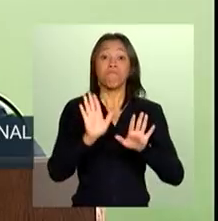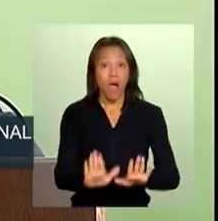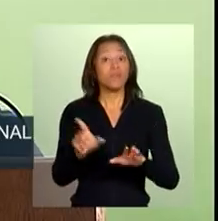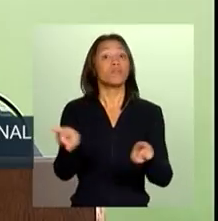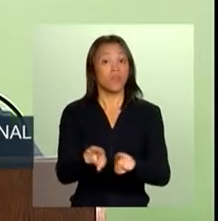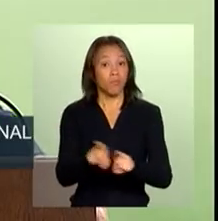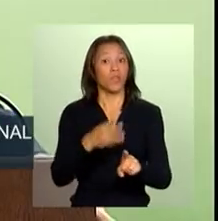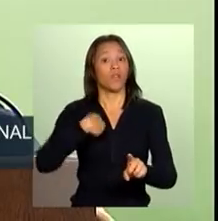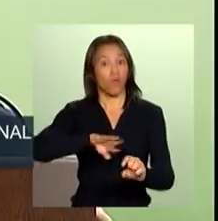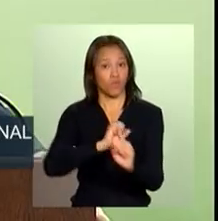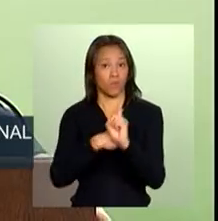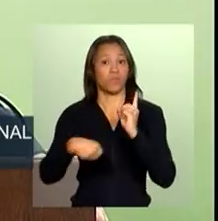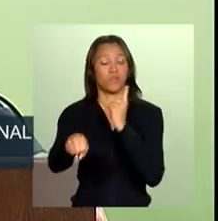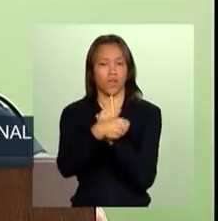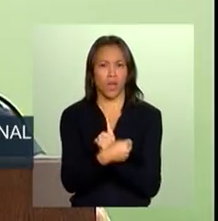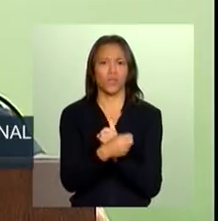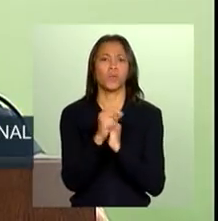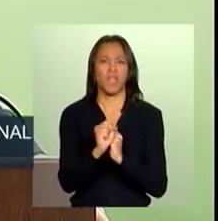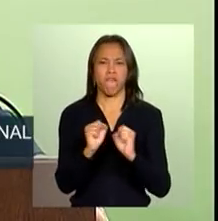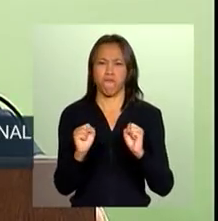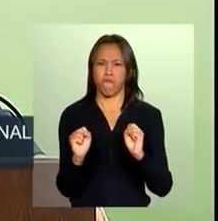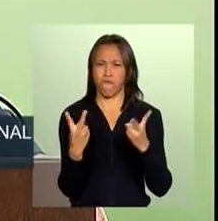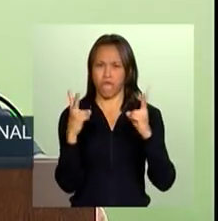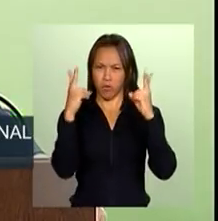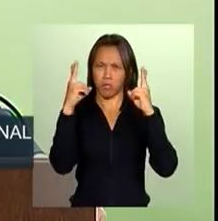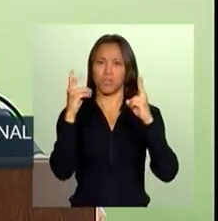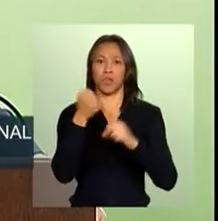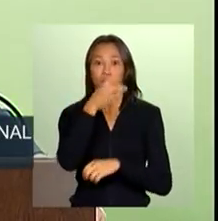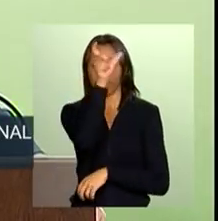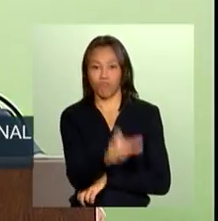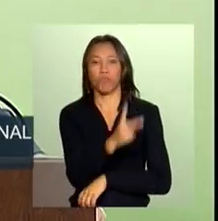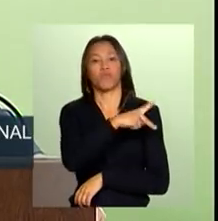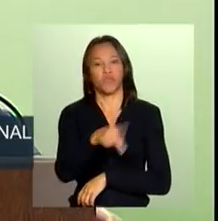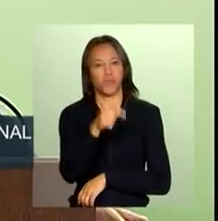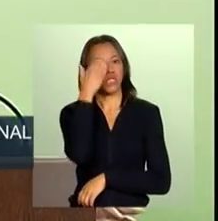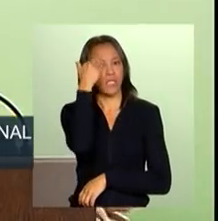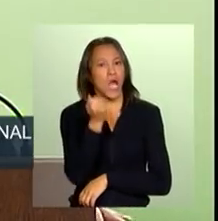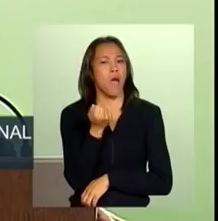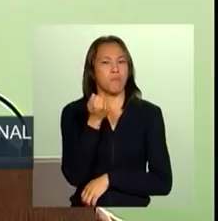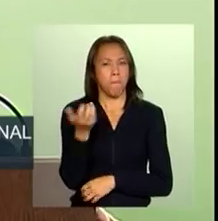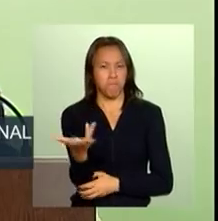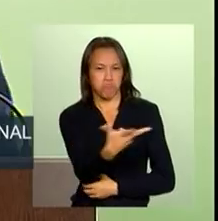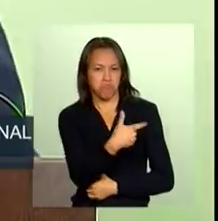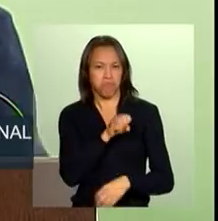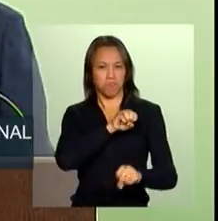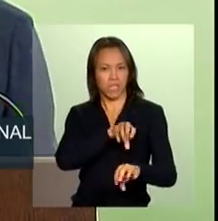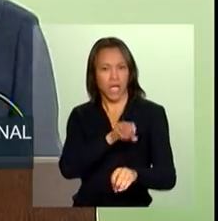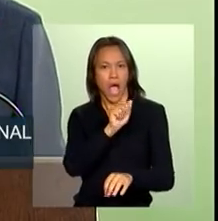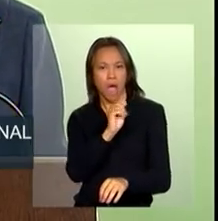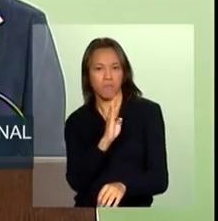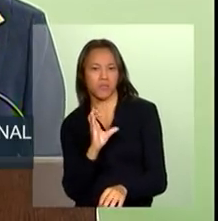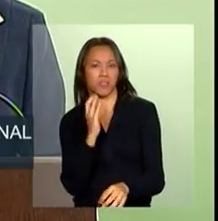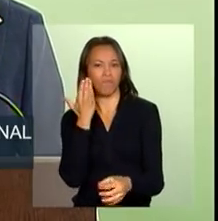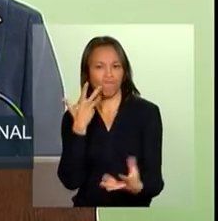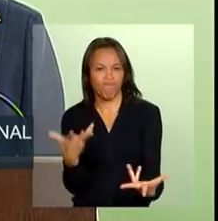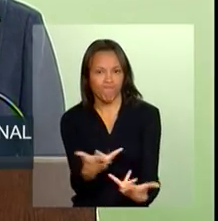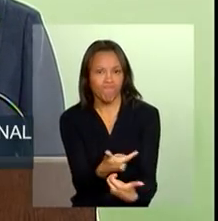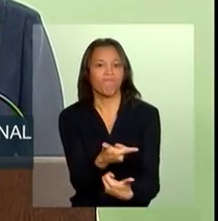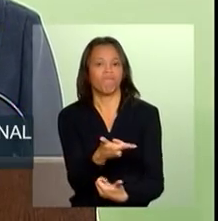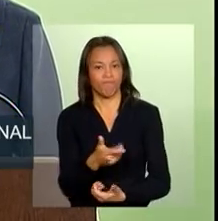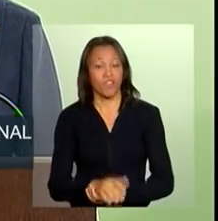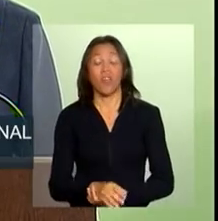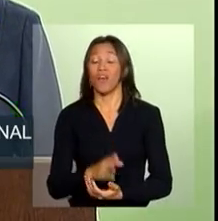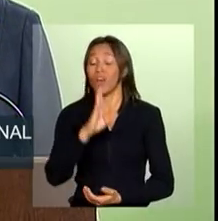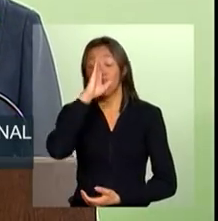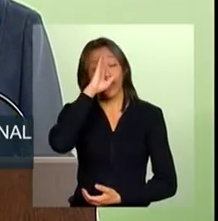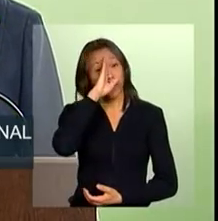como sociedade, valorizar o professor alfabetizador tem de ser para nós uma questão